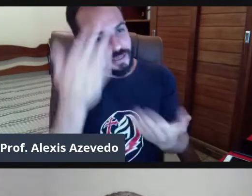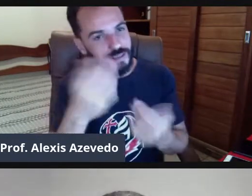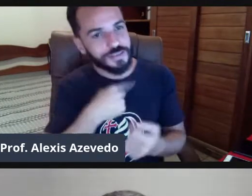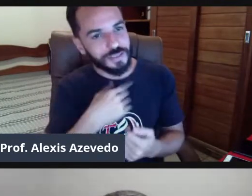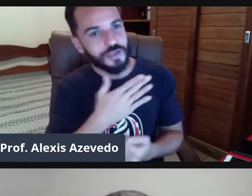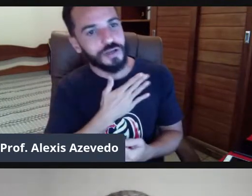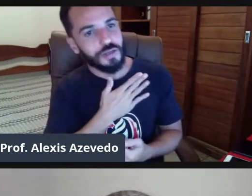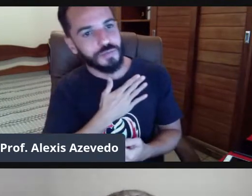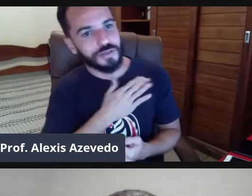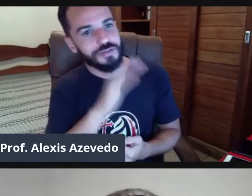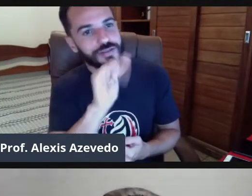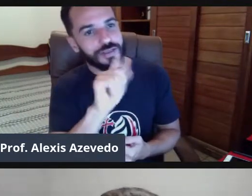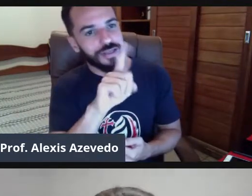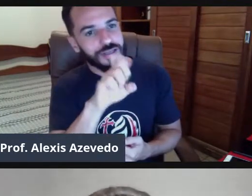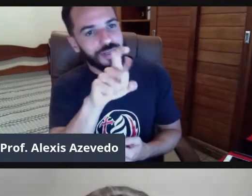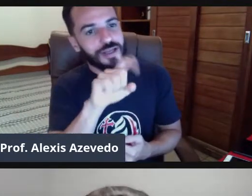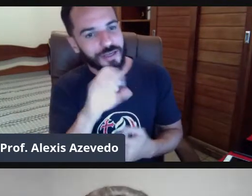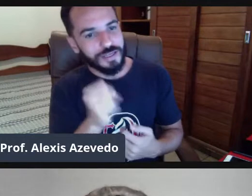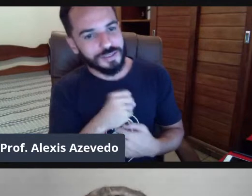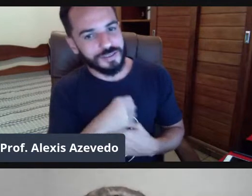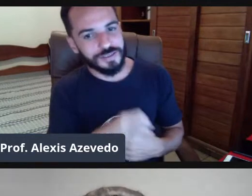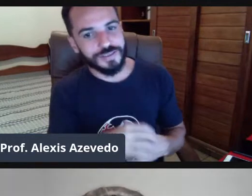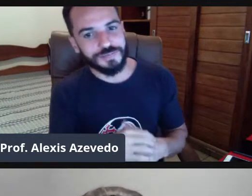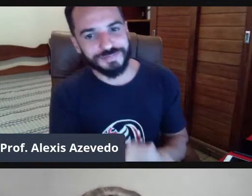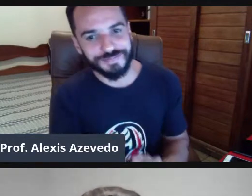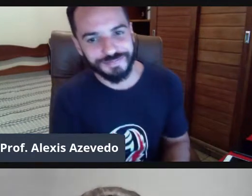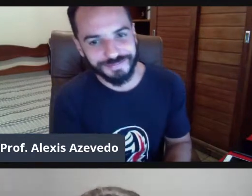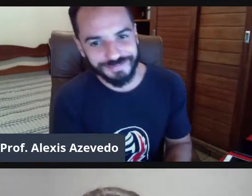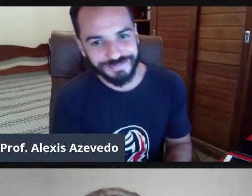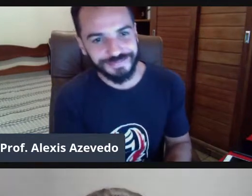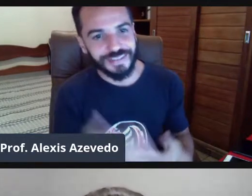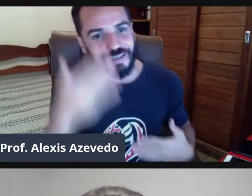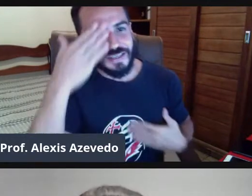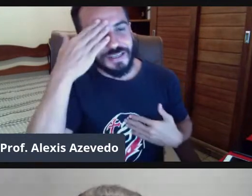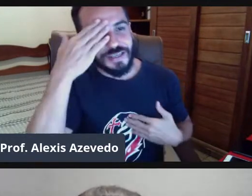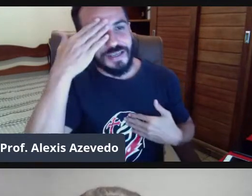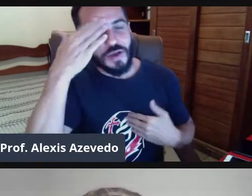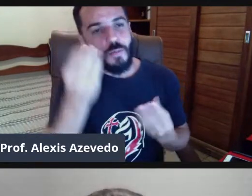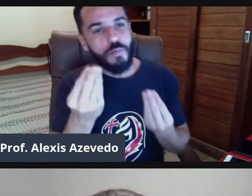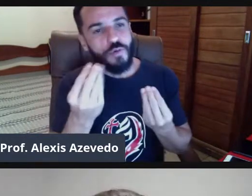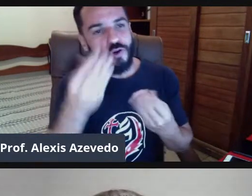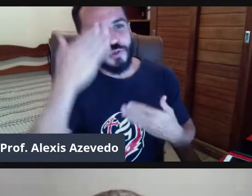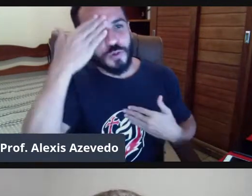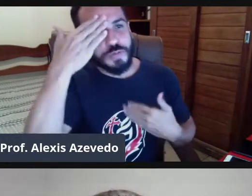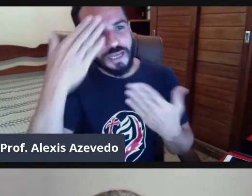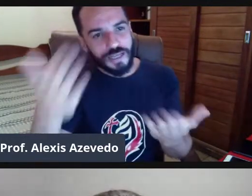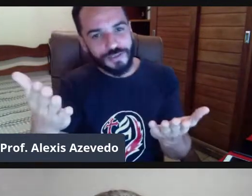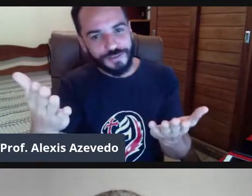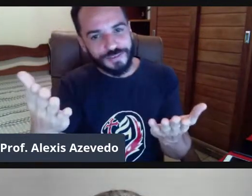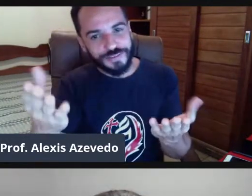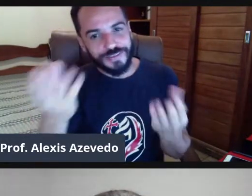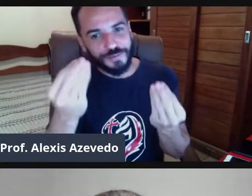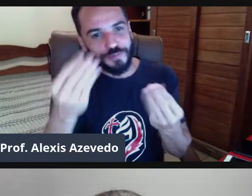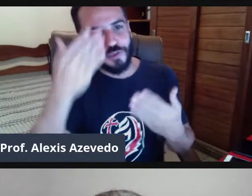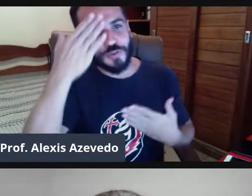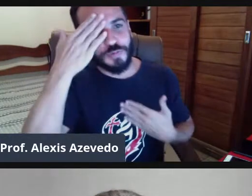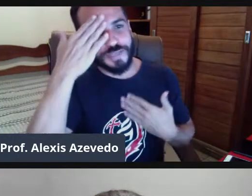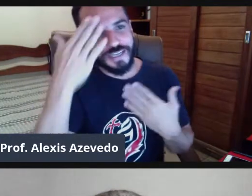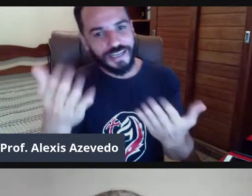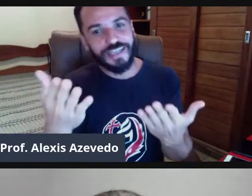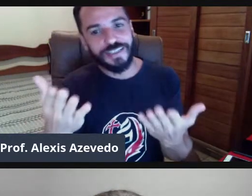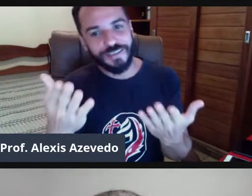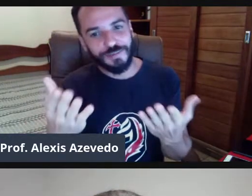tem esse dom, me ensina aqui a falar. Muito obrigada aí. Muito obrigado.